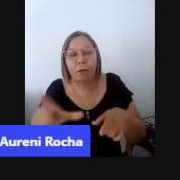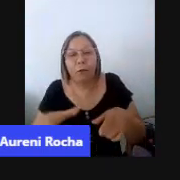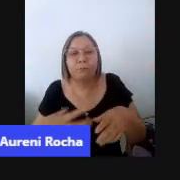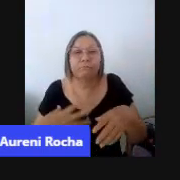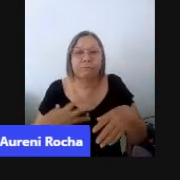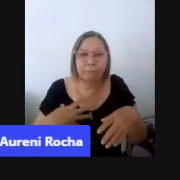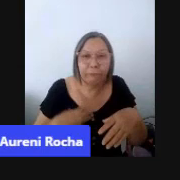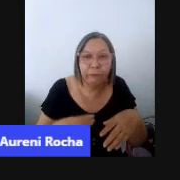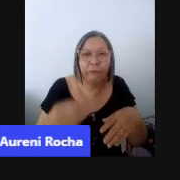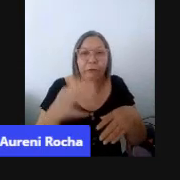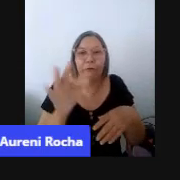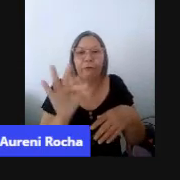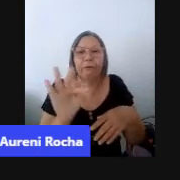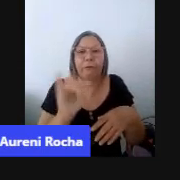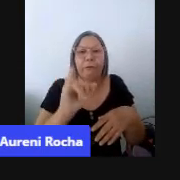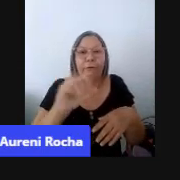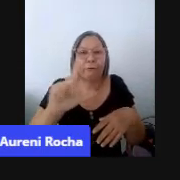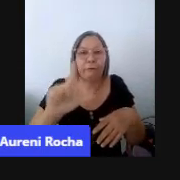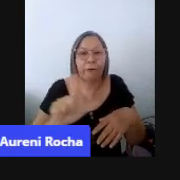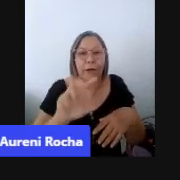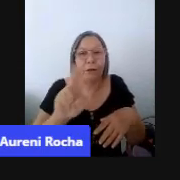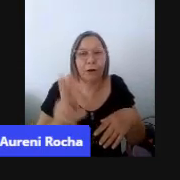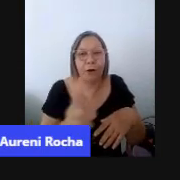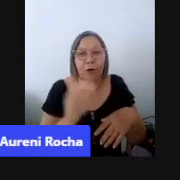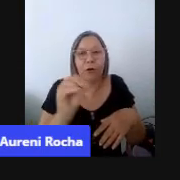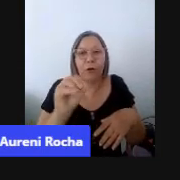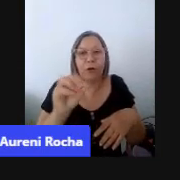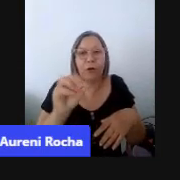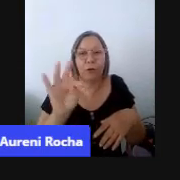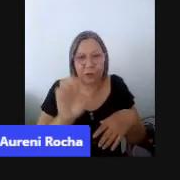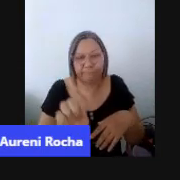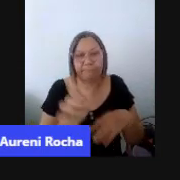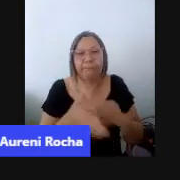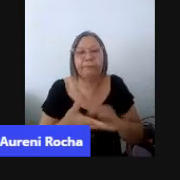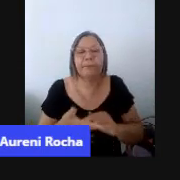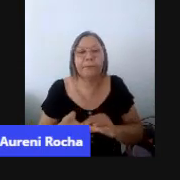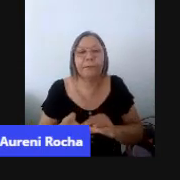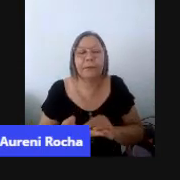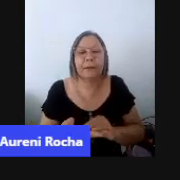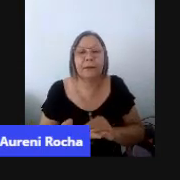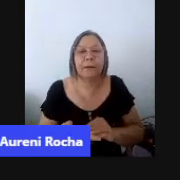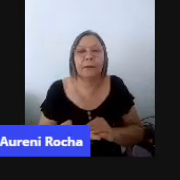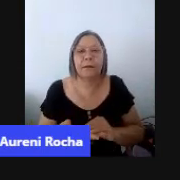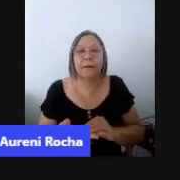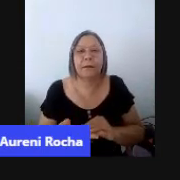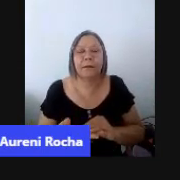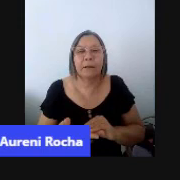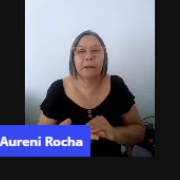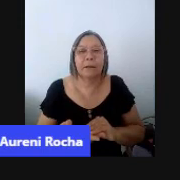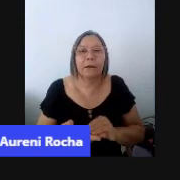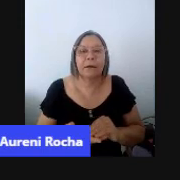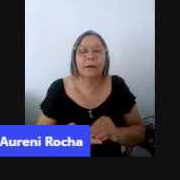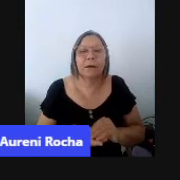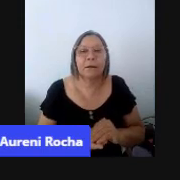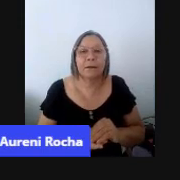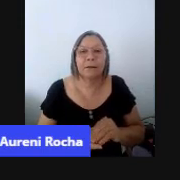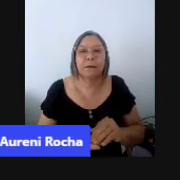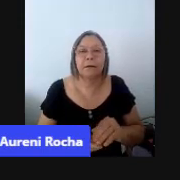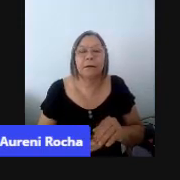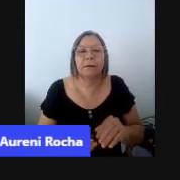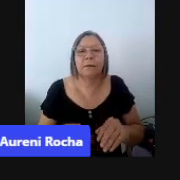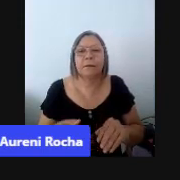Então, temos muito... A gente está agora iniciando um projeto para conseguir linkar, criar conexões entre esses